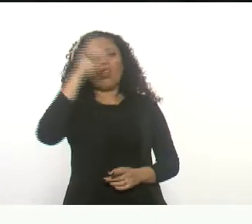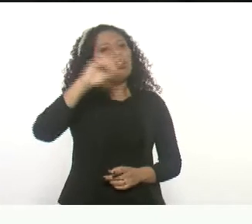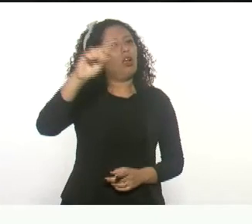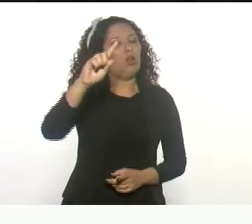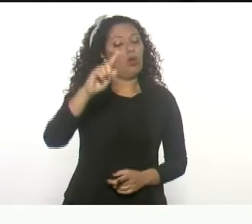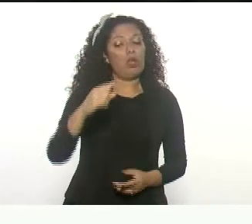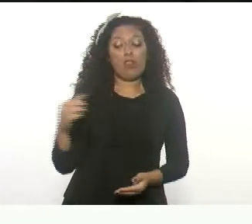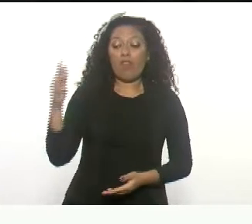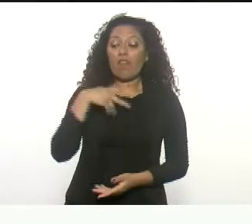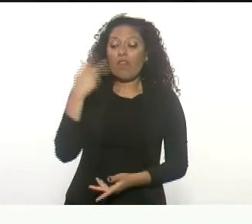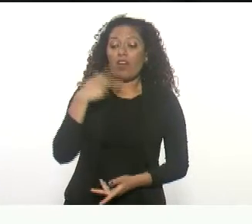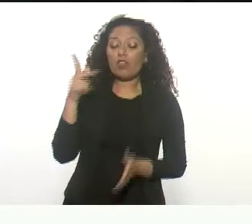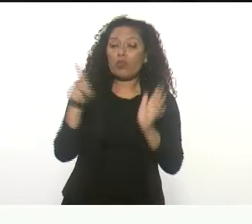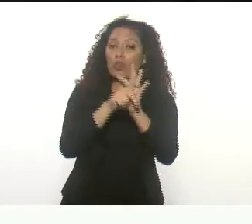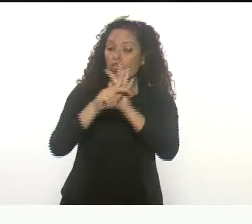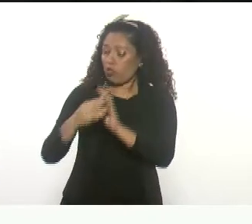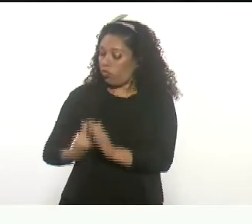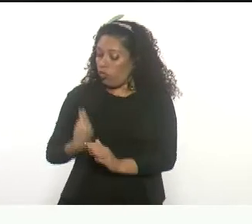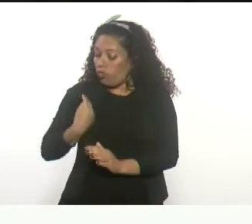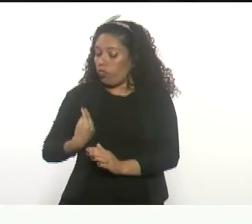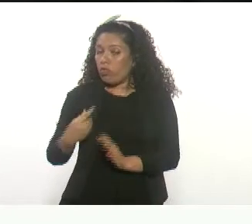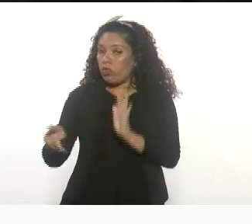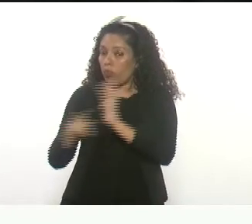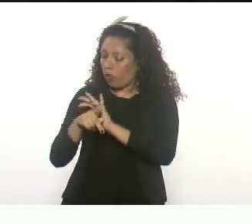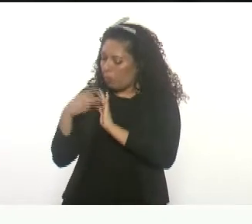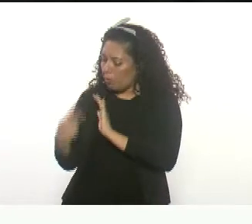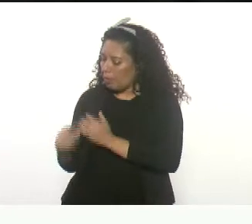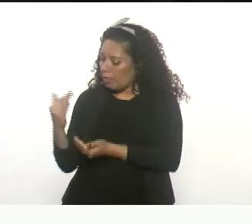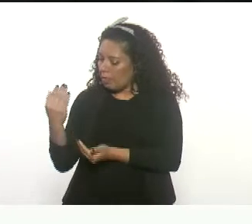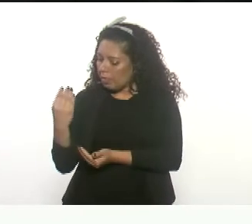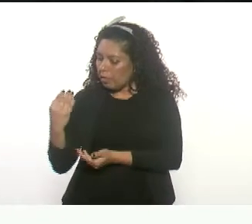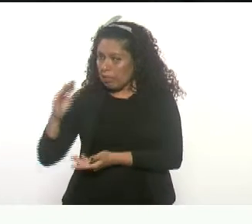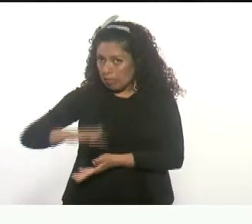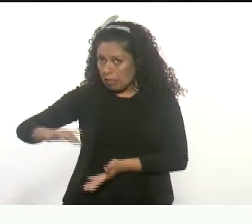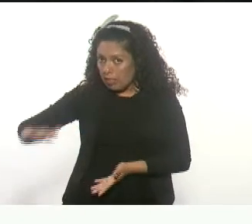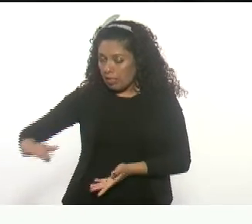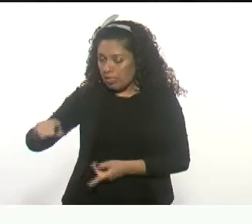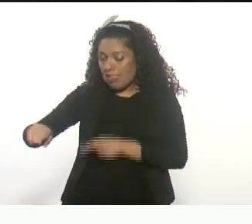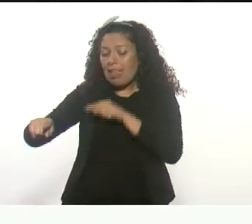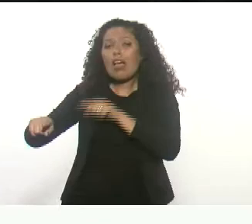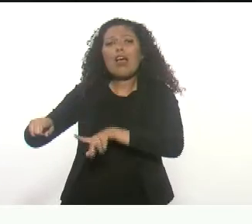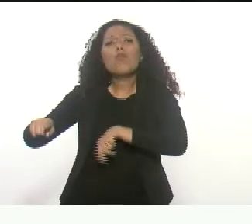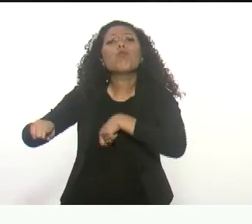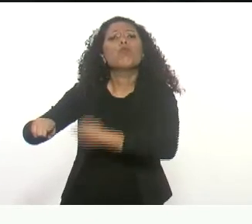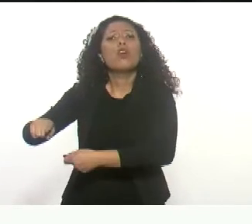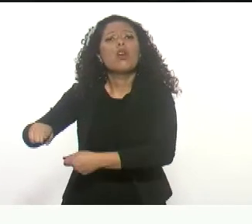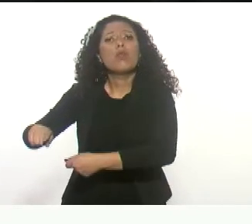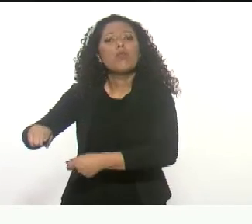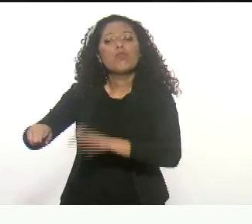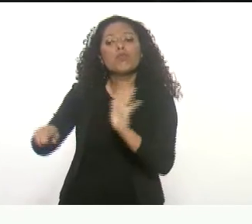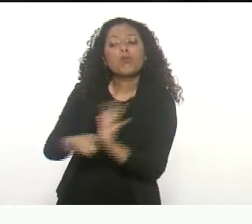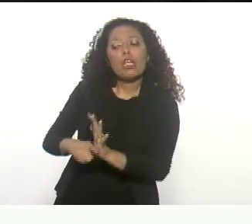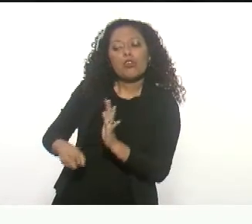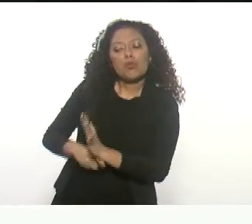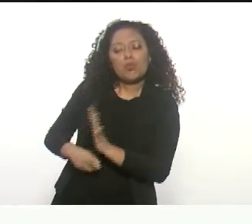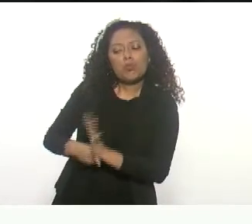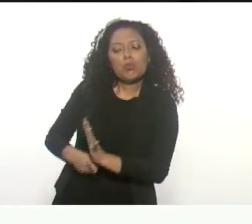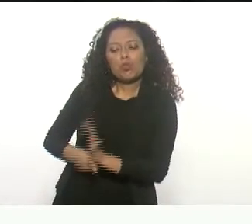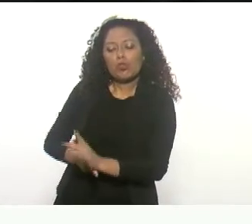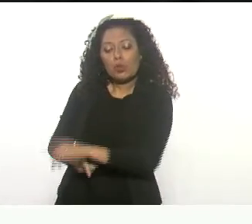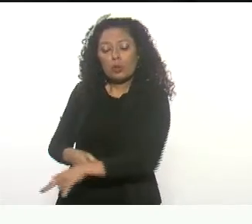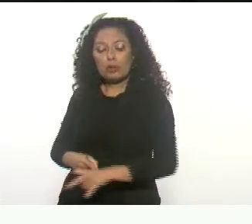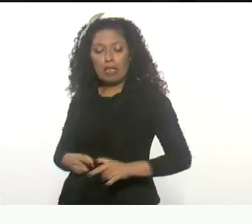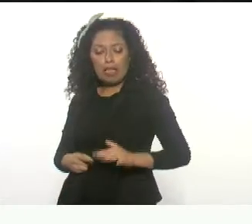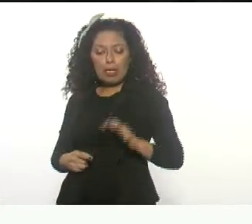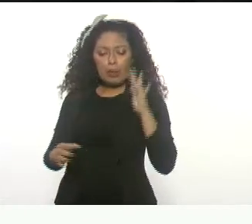projeto de vida para a criança, todas essas etapas, é ajudar a criança a pensar que, para alcançar seus sonhos, seja